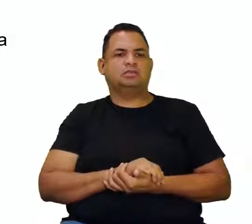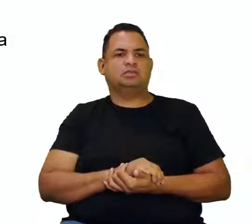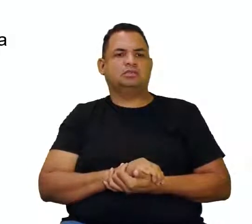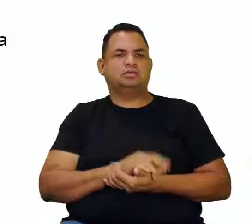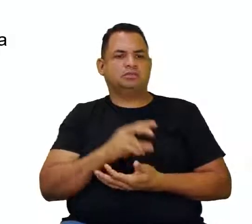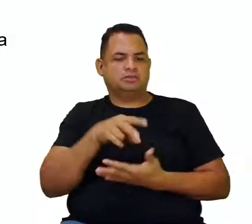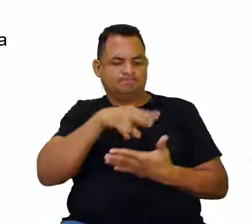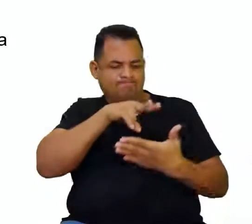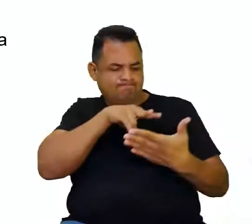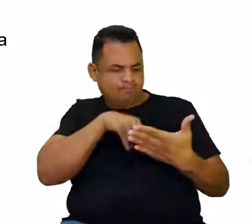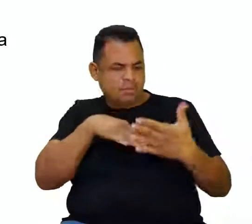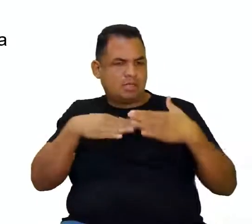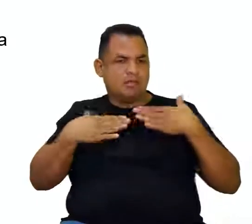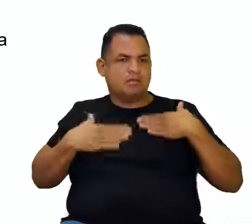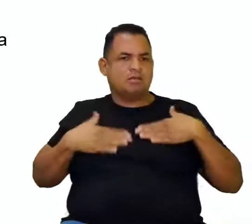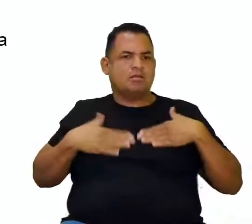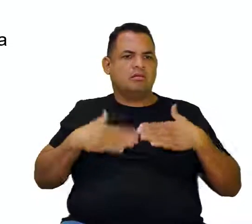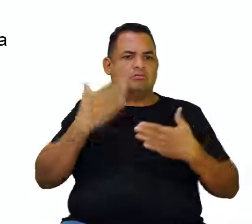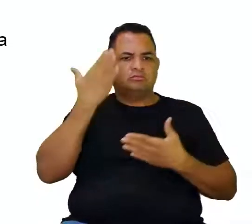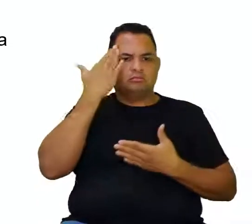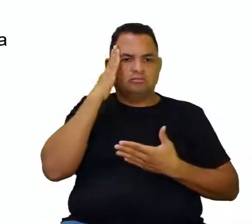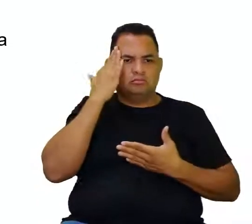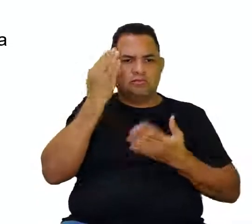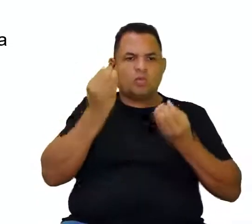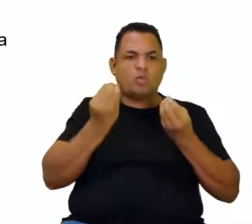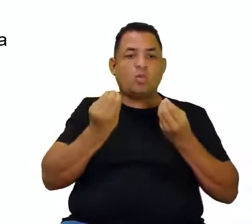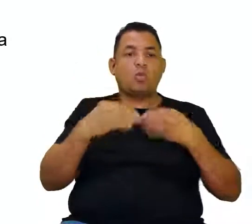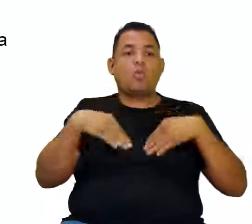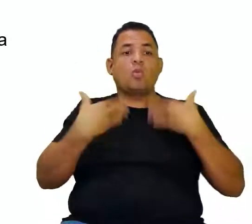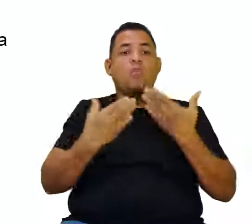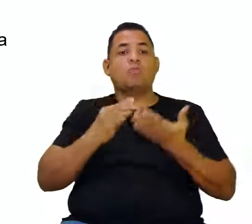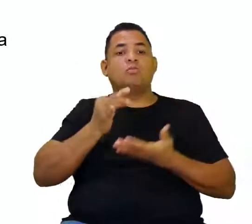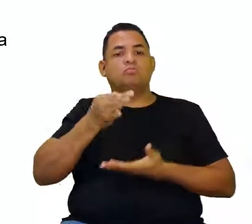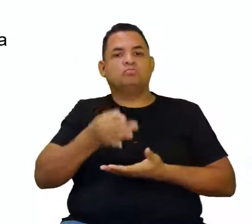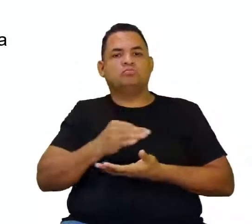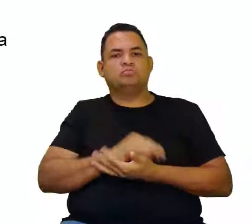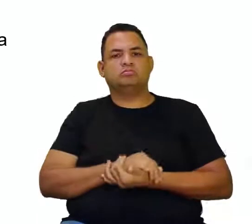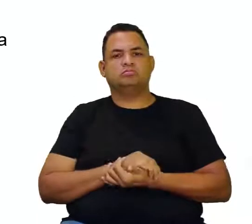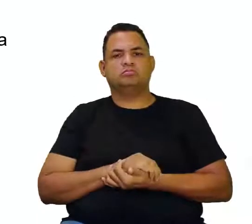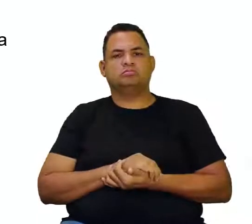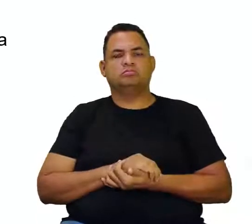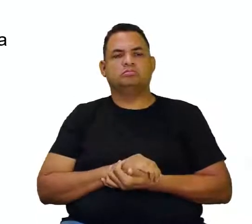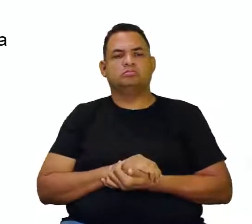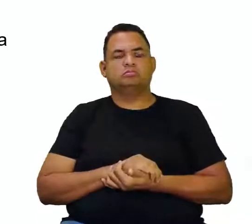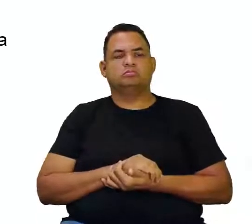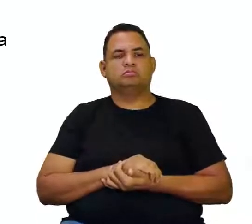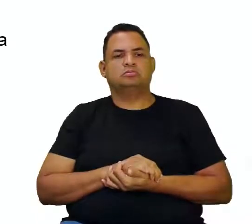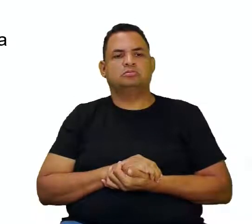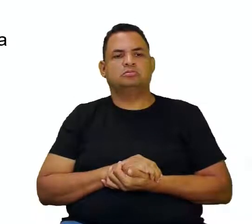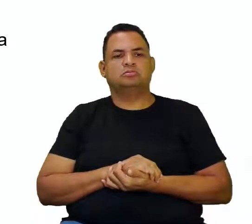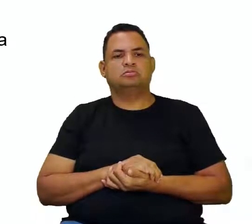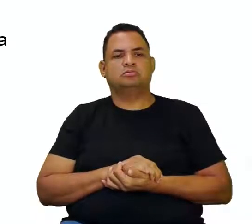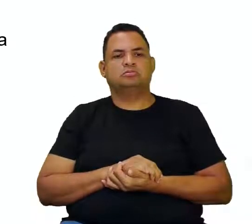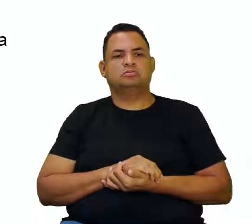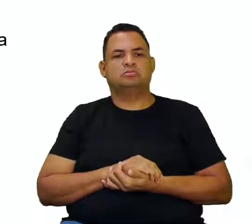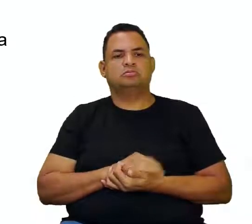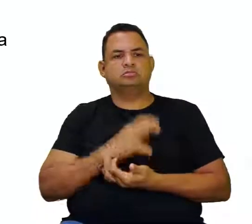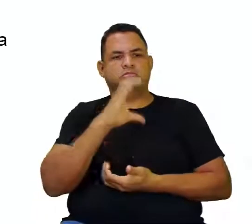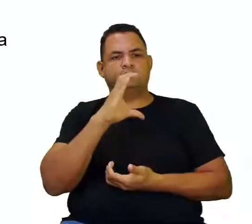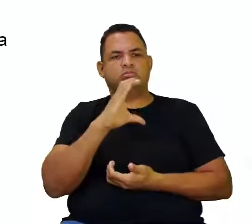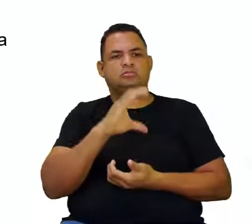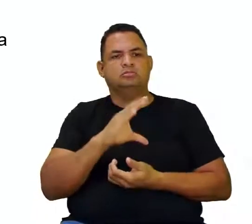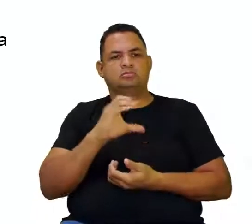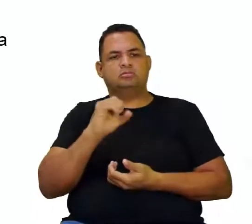vai ler com calma para entender qual é a certa e o porquê. Olha só, na letra C ele fala